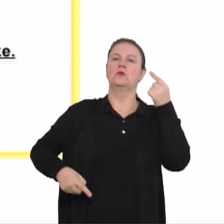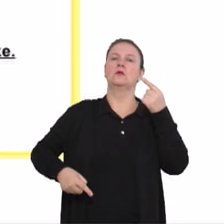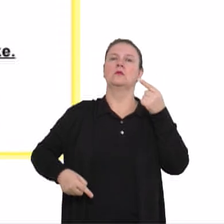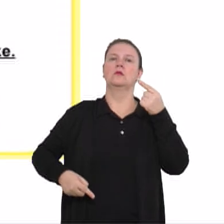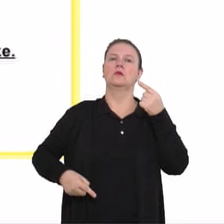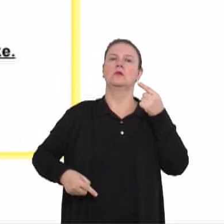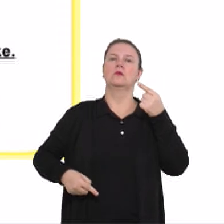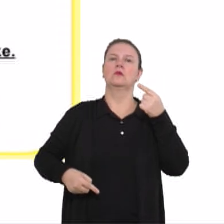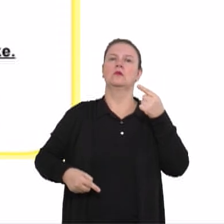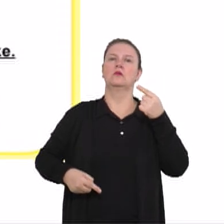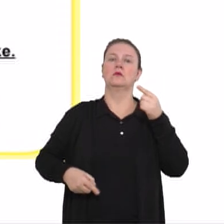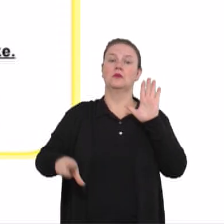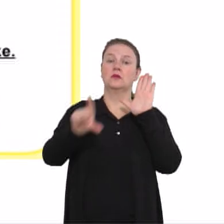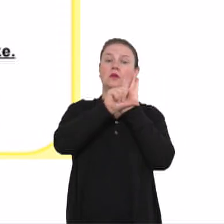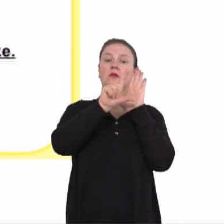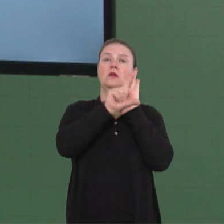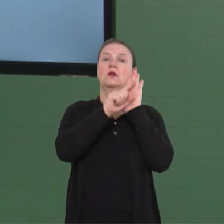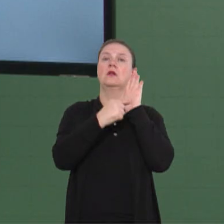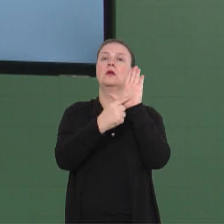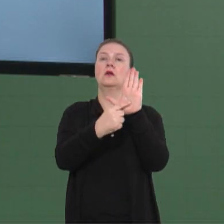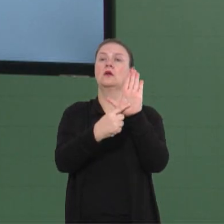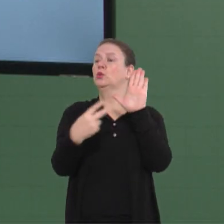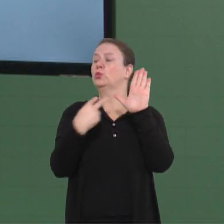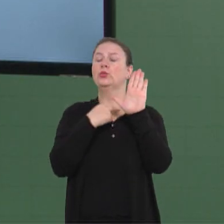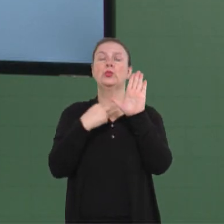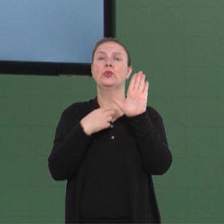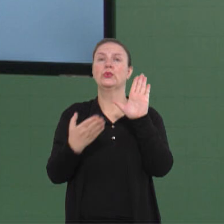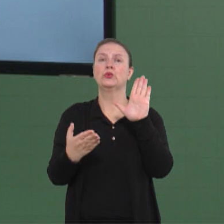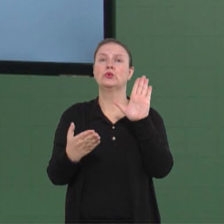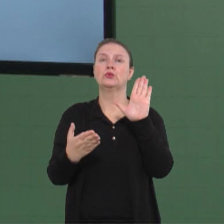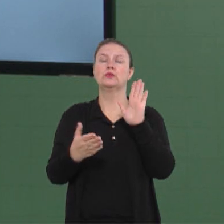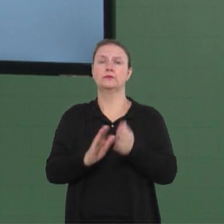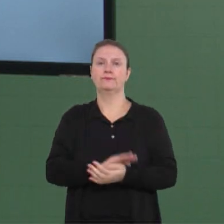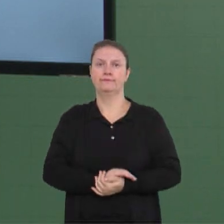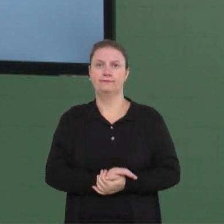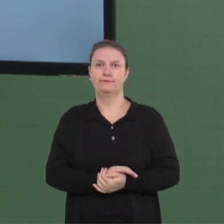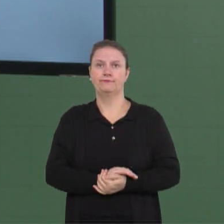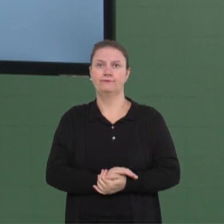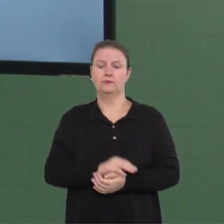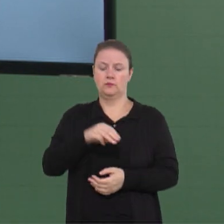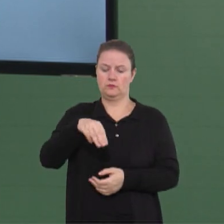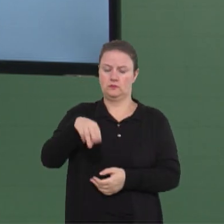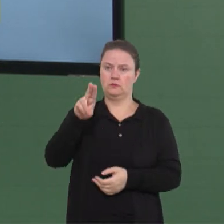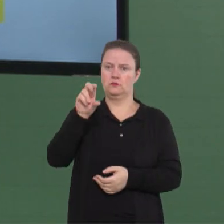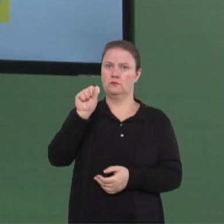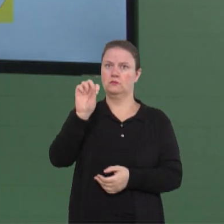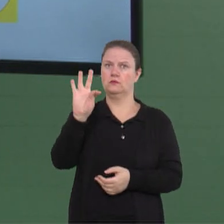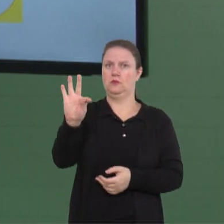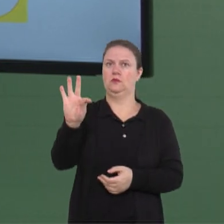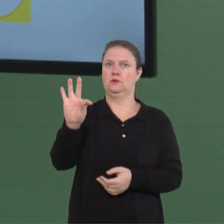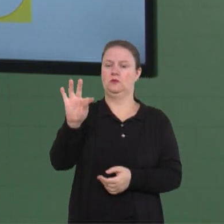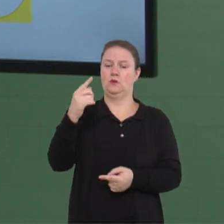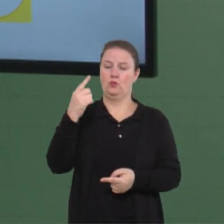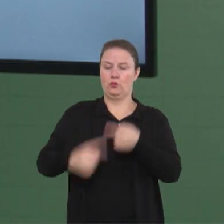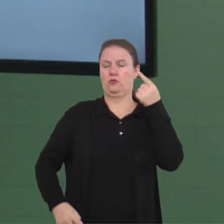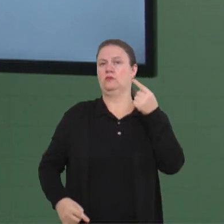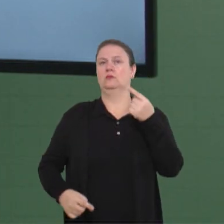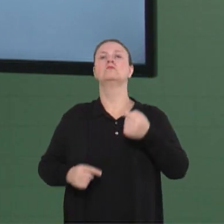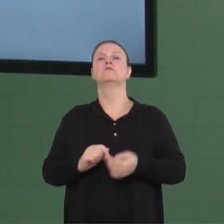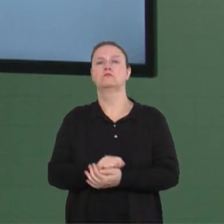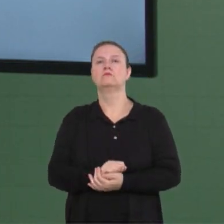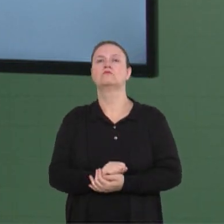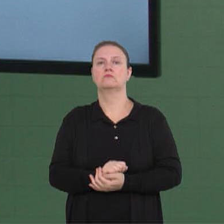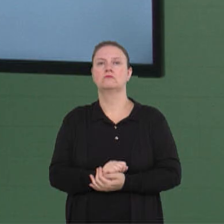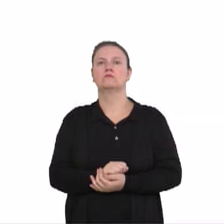é proibido fumar lei não pode então omã sandy é utilizado com a ideia de proibição